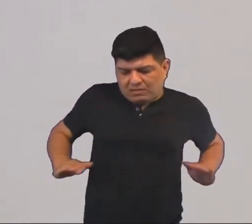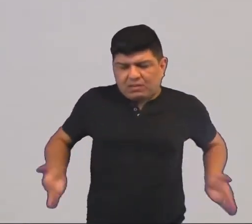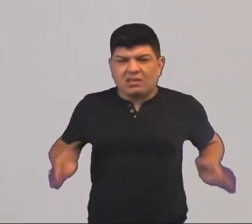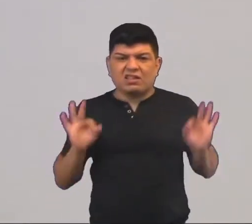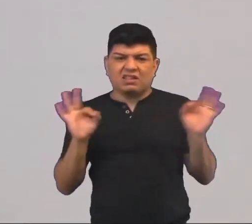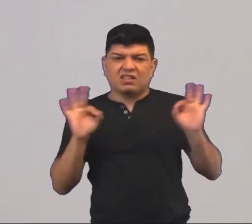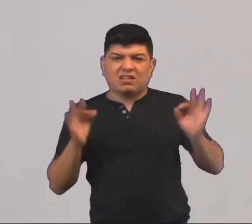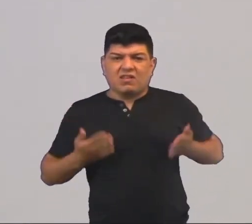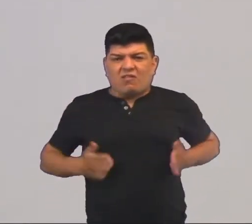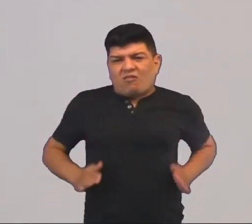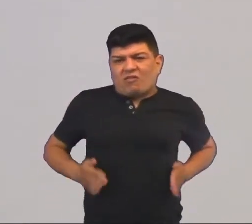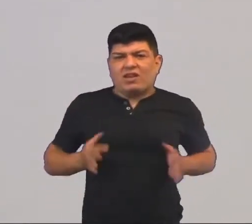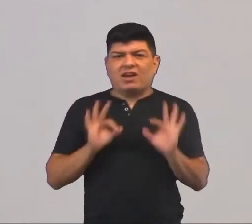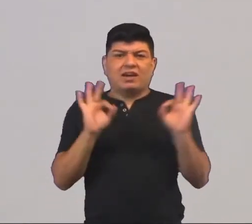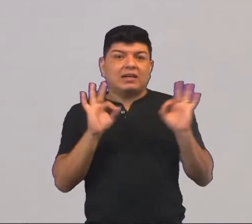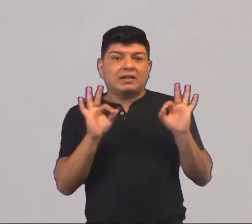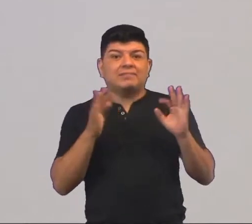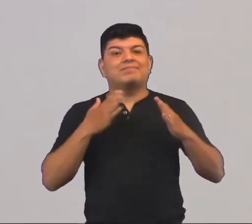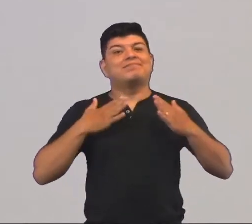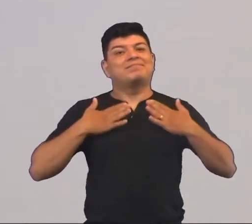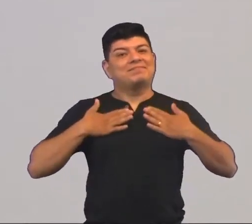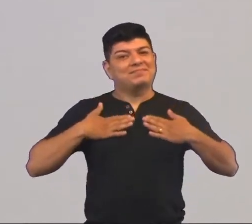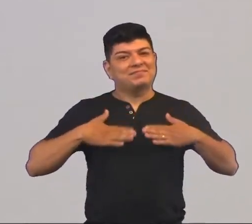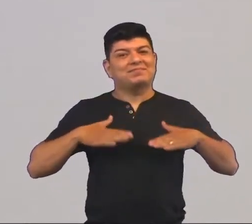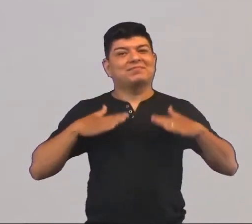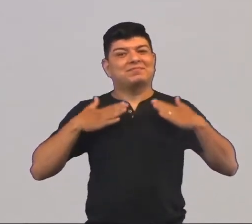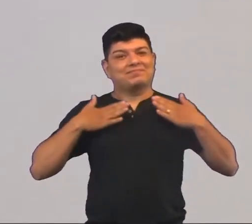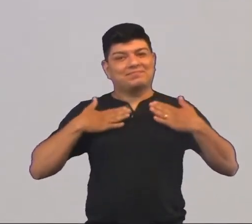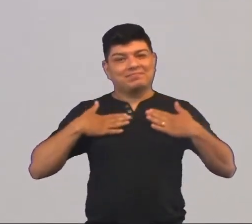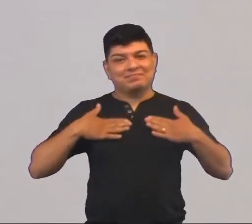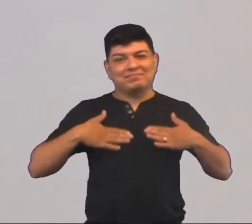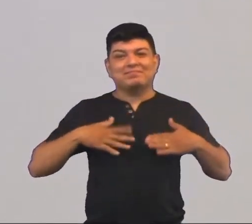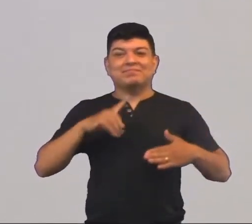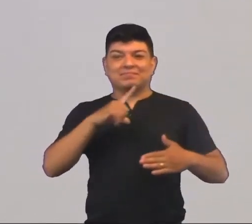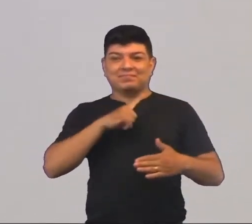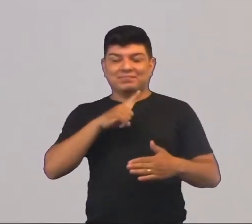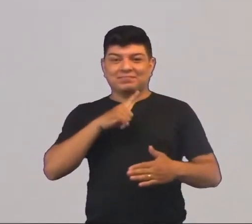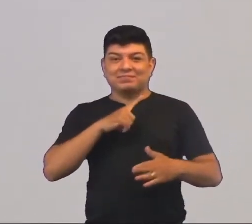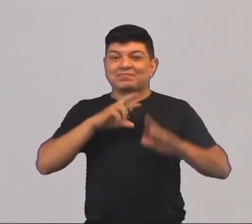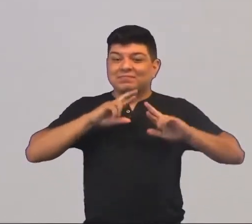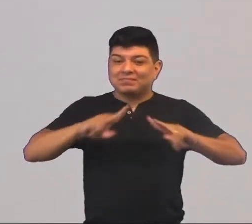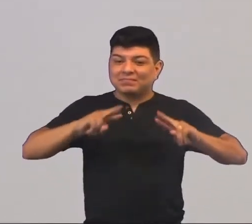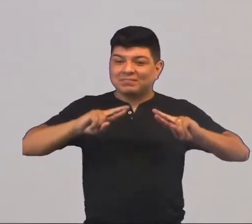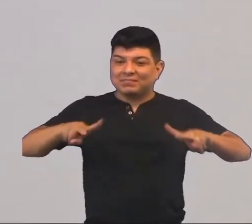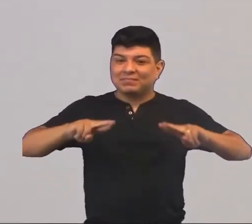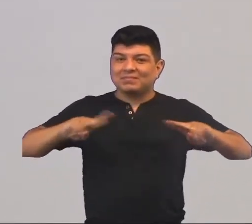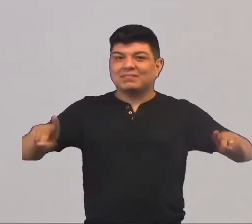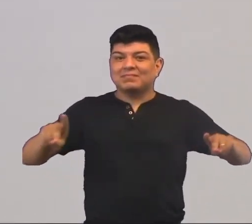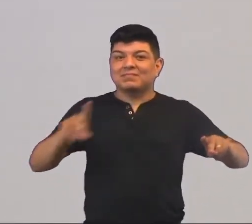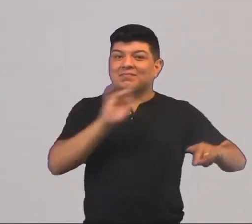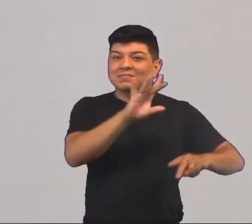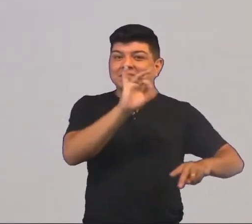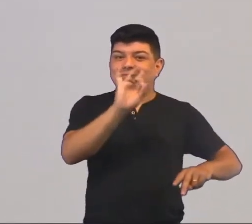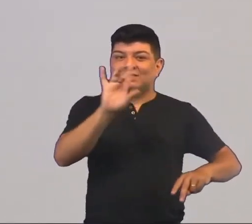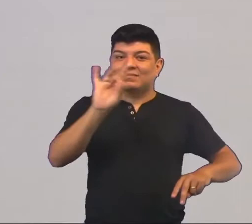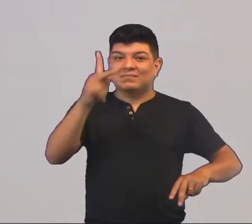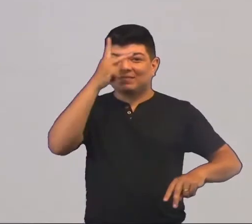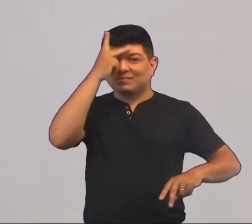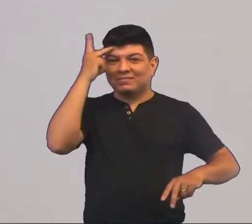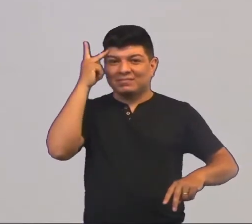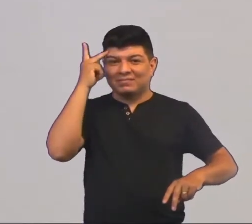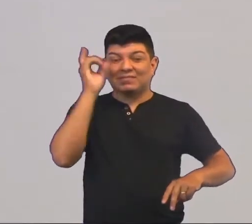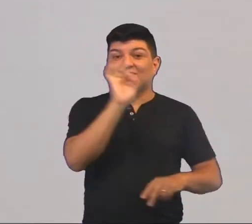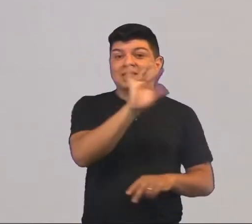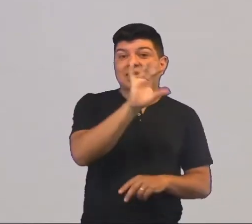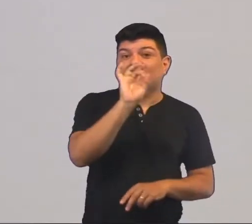quadril, minha cinturinha não vai afinar? Calma, existe, né, diferentes momentos para cada pessoa.